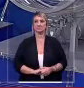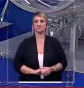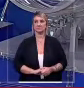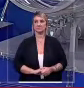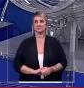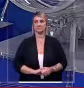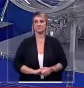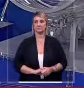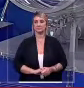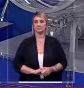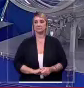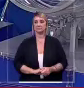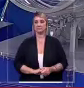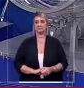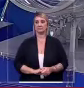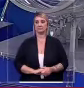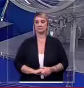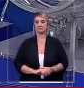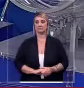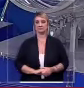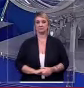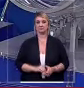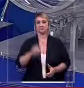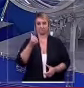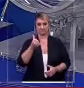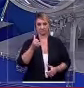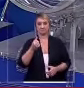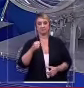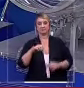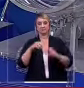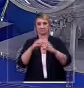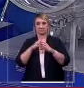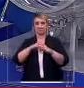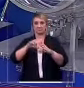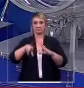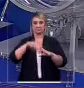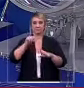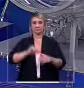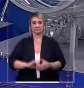No segundo sorteio também são sorteados 6 números.